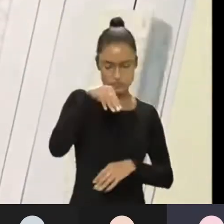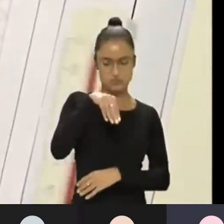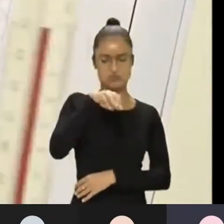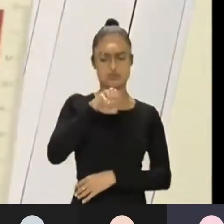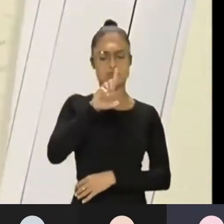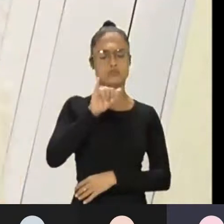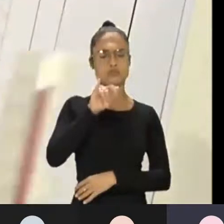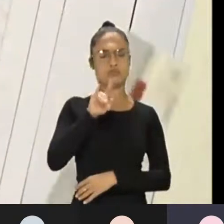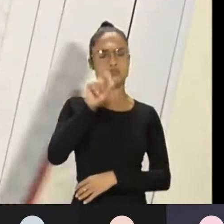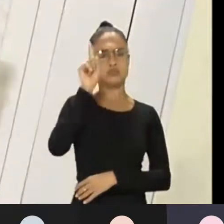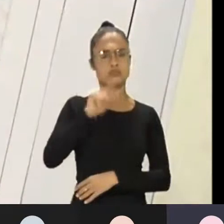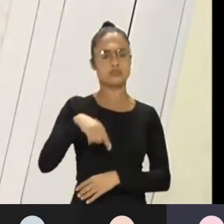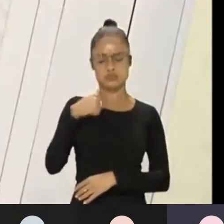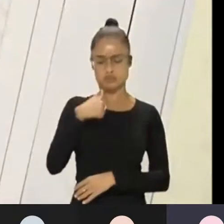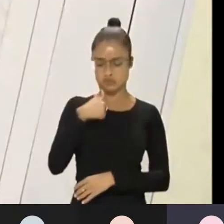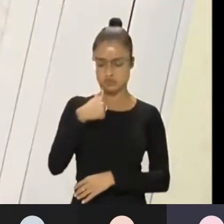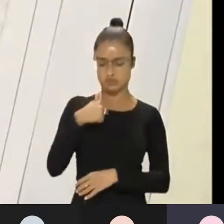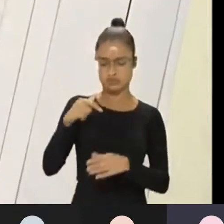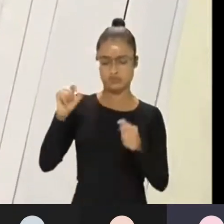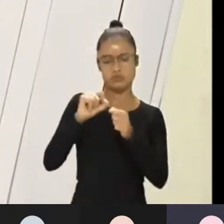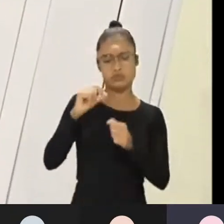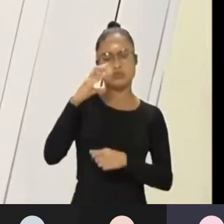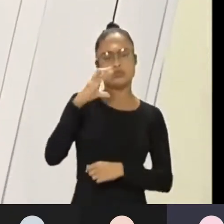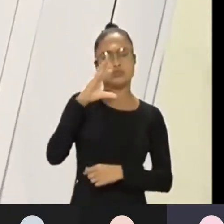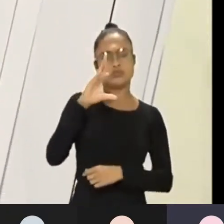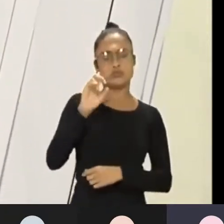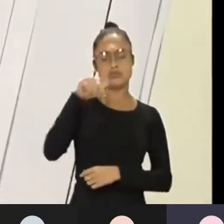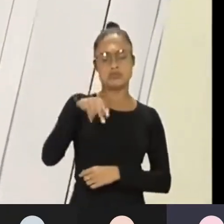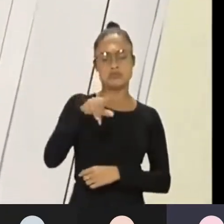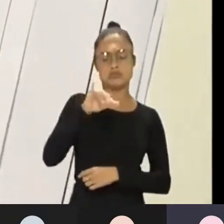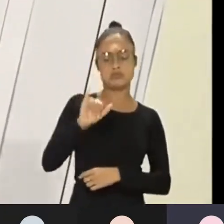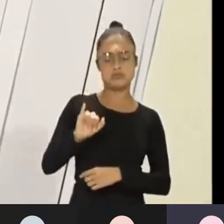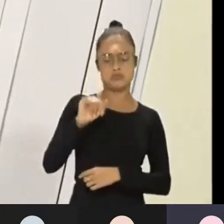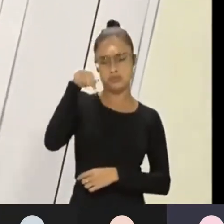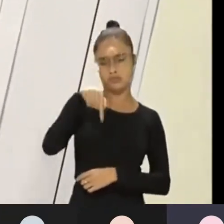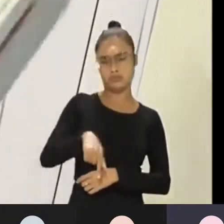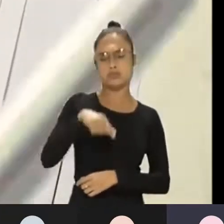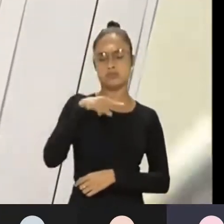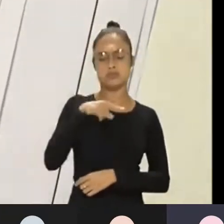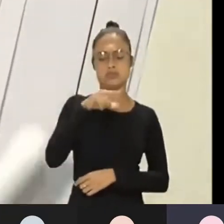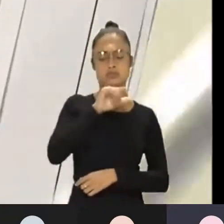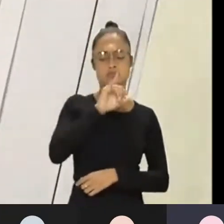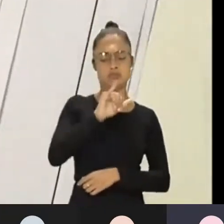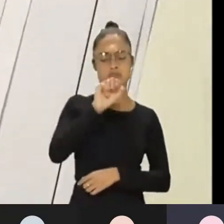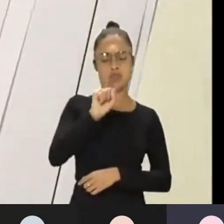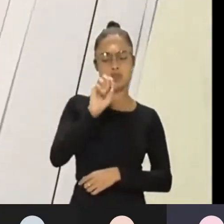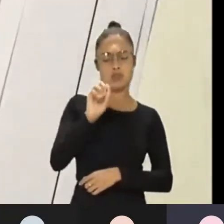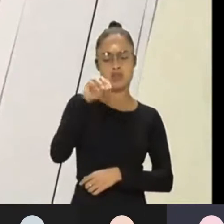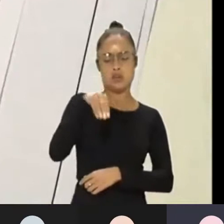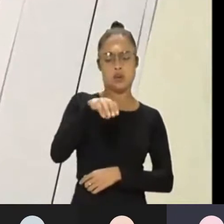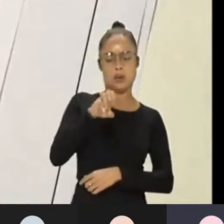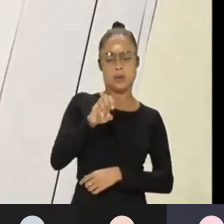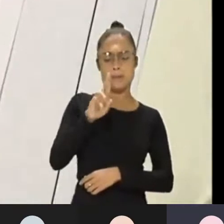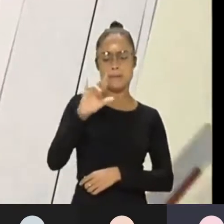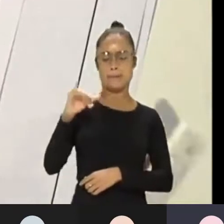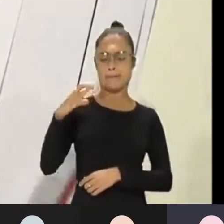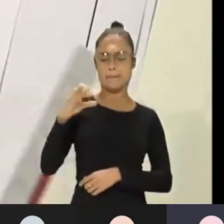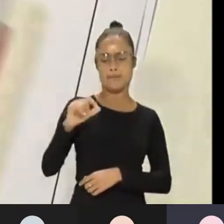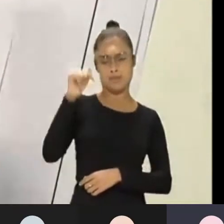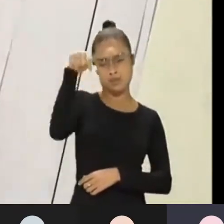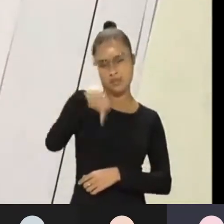como parâmetro. Como eu vou fazer um croquis nessa representação no eixo isométrico, para ter uma noção de como seria a forma